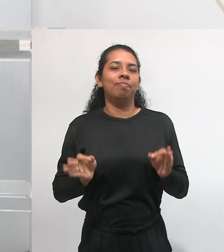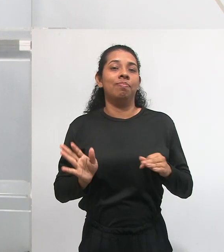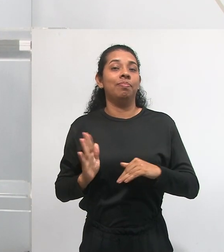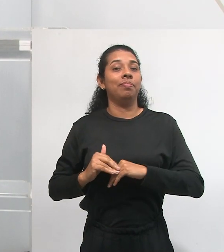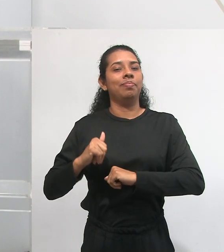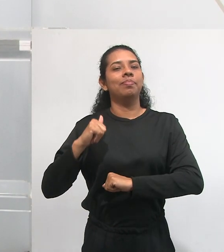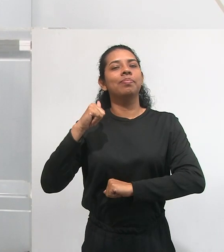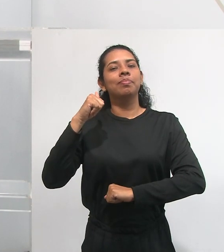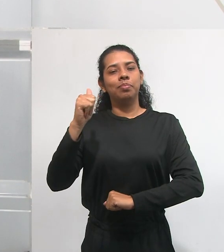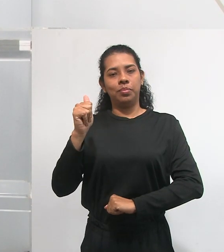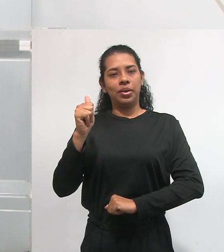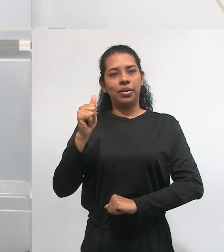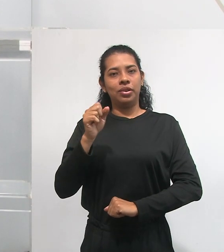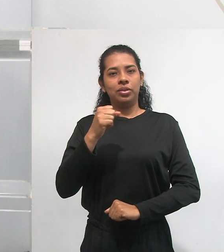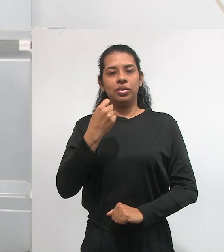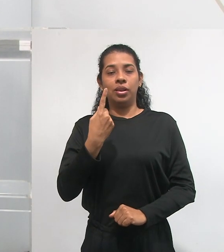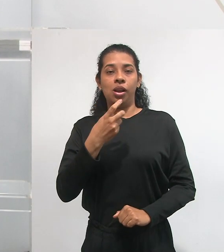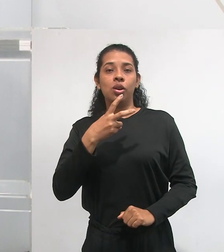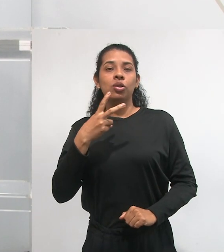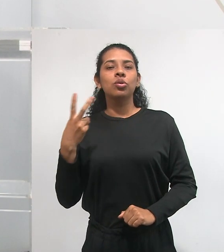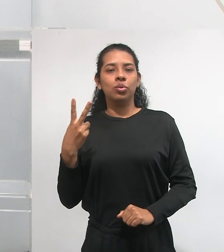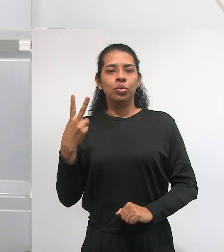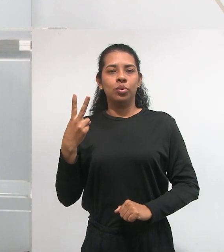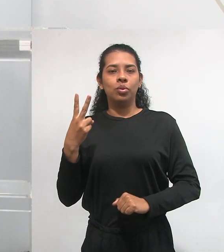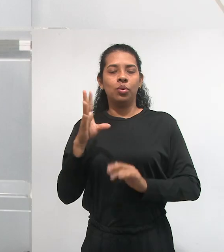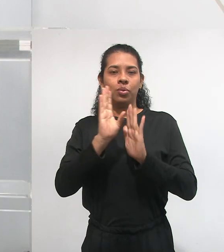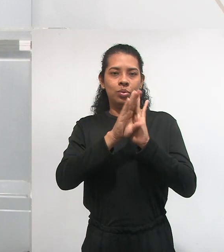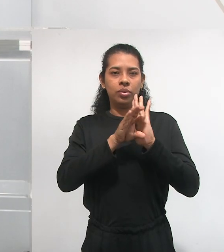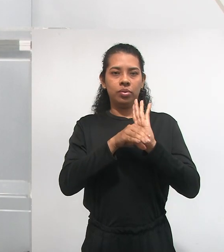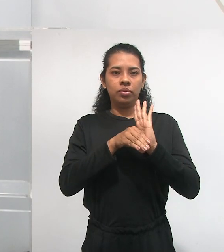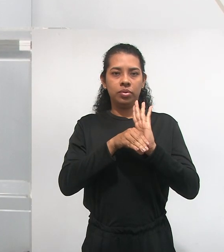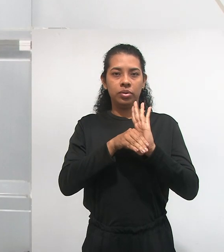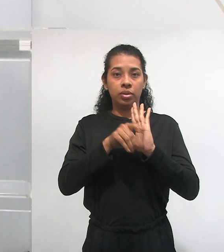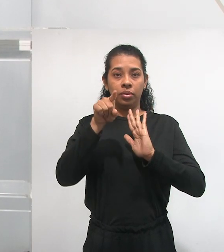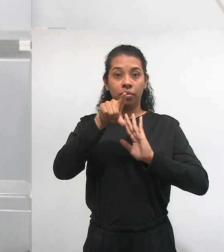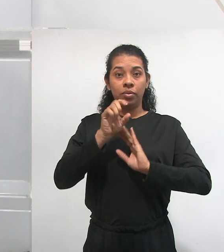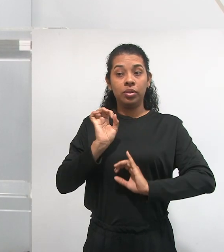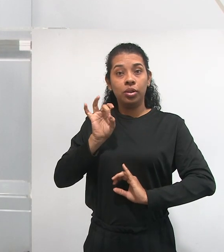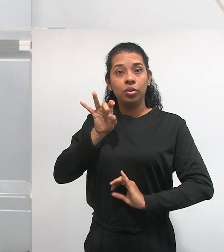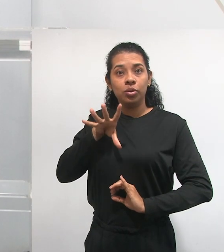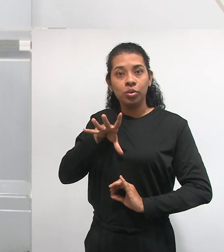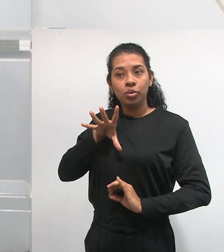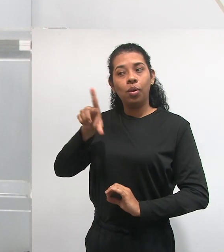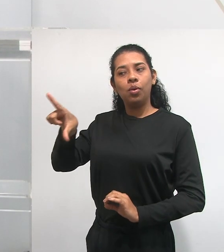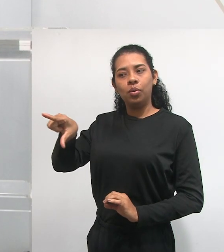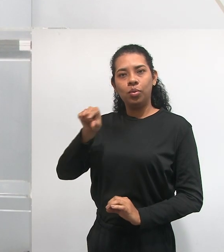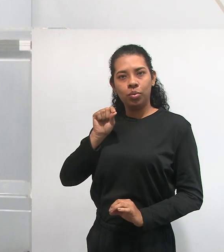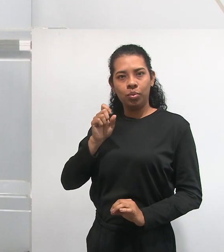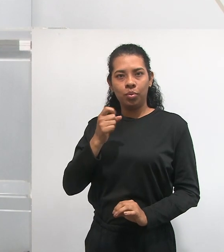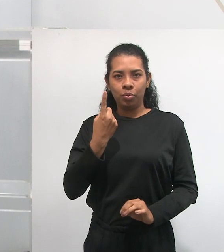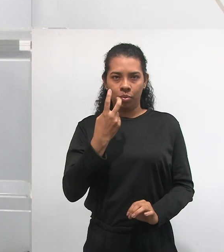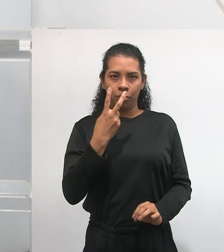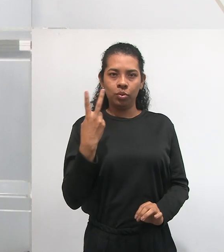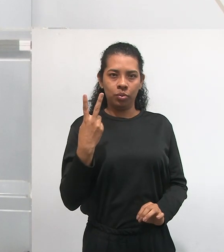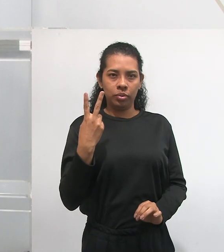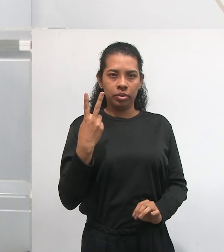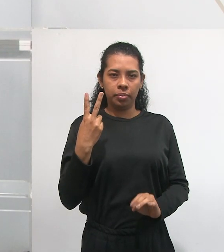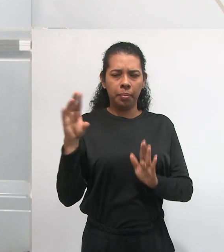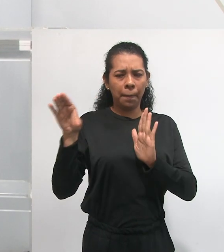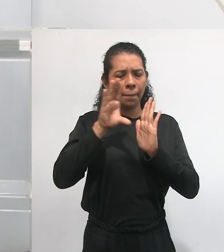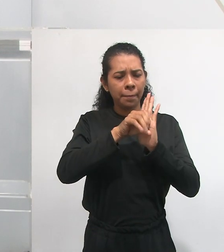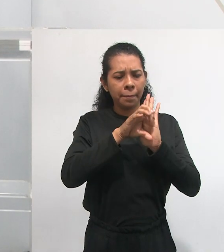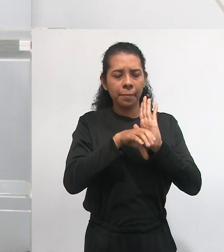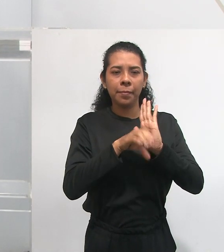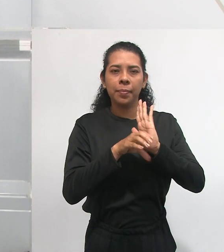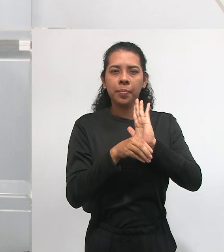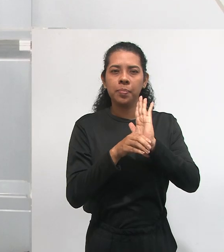aí que você vai preencher nela, e você vai escolher apenas 12. Desses 12, você vai pegar aquelas informações